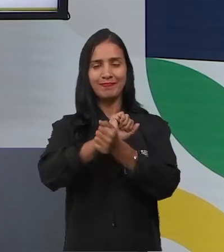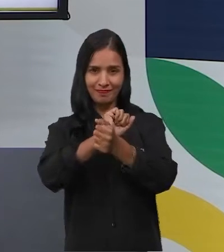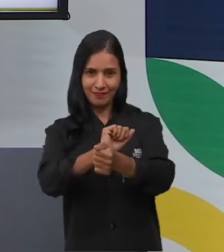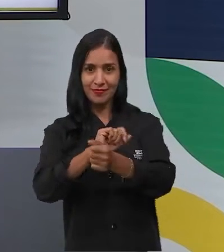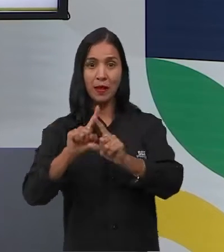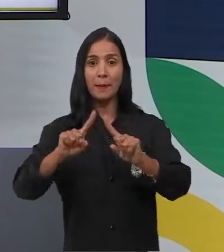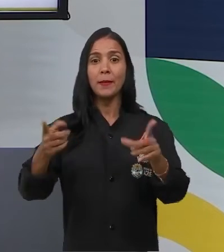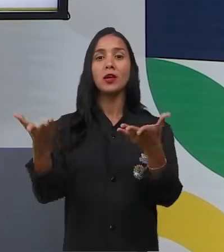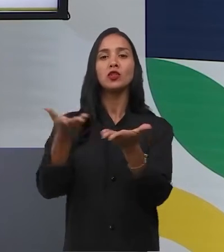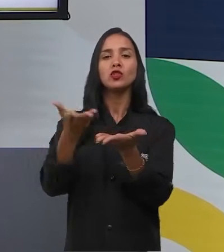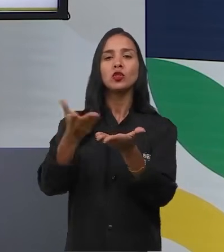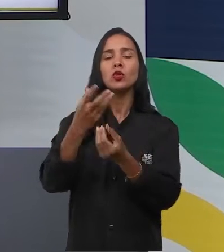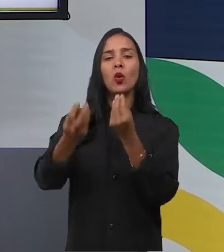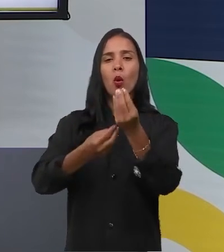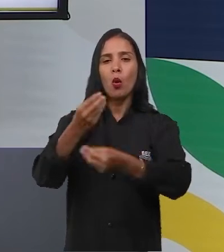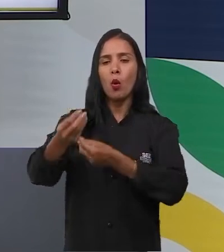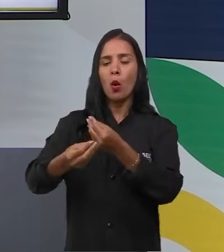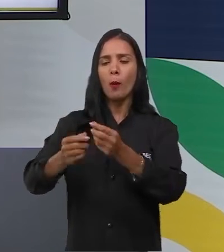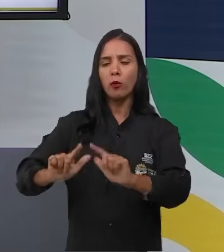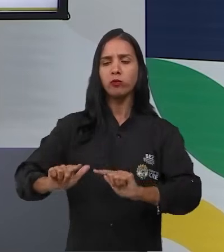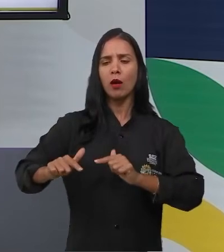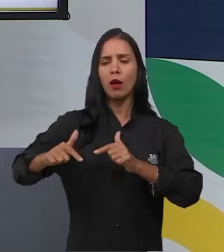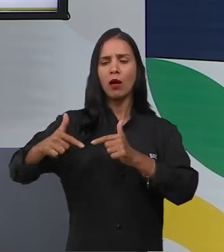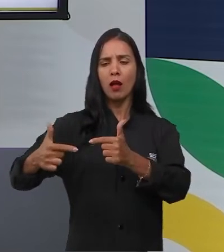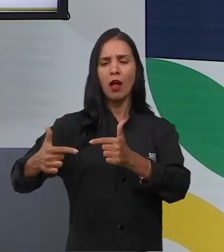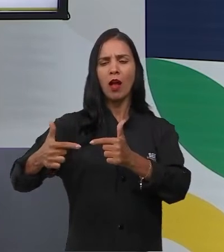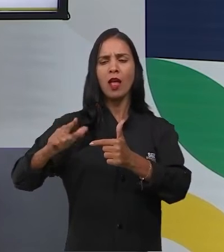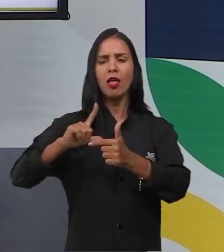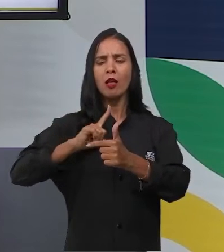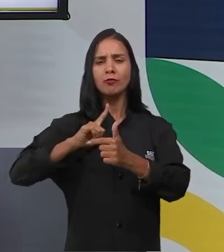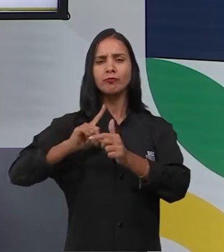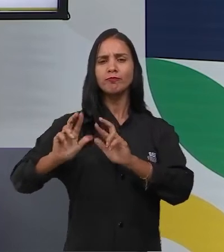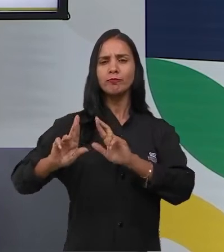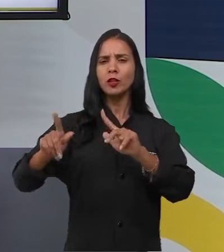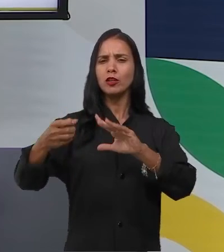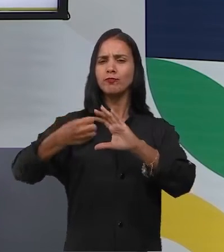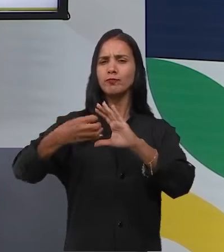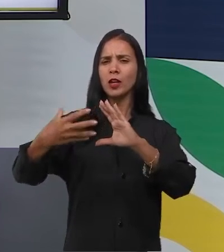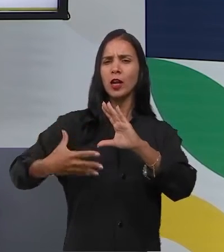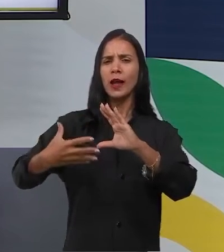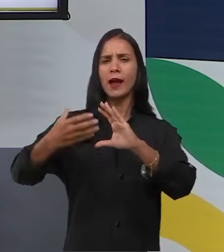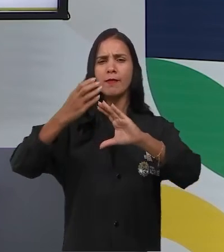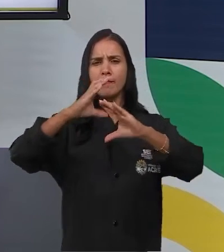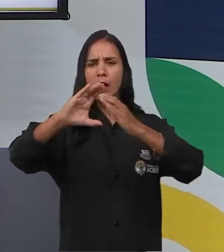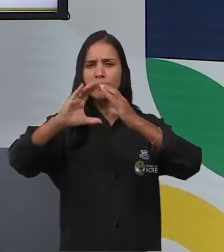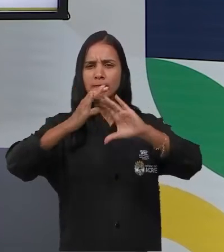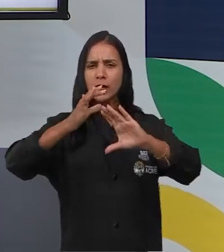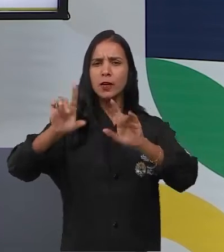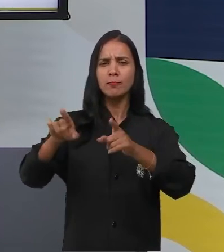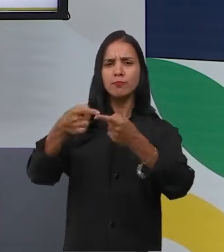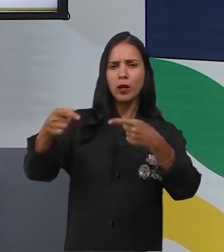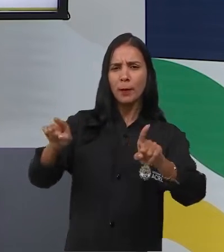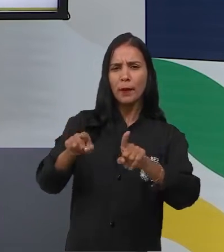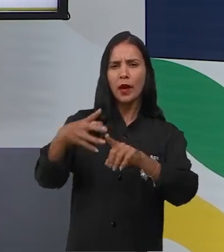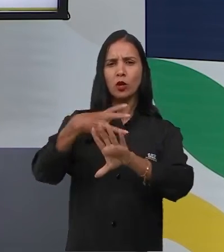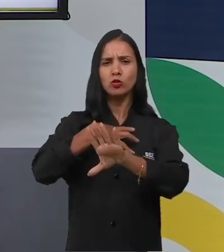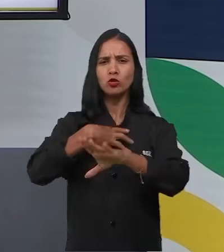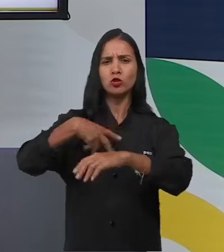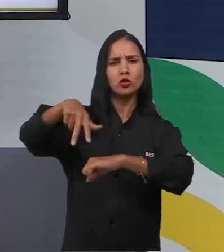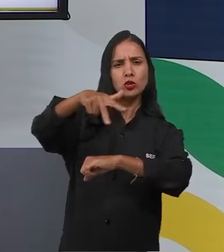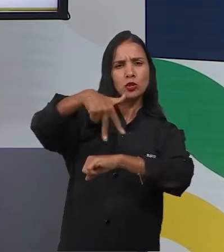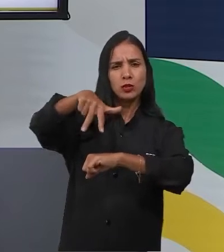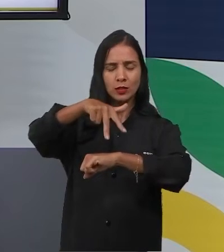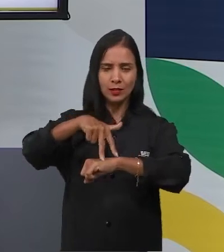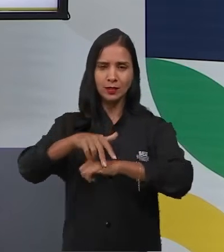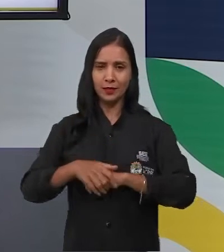seria lutando, mas é uma luta que exprime dor no canto, na manifestação do como se desenvolve. Então, não